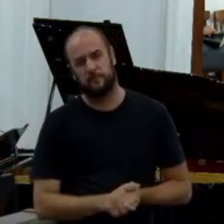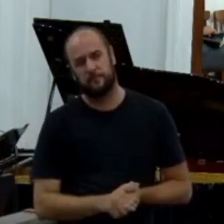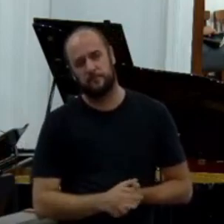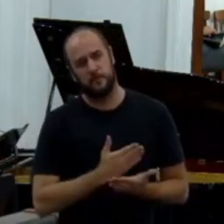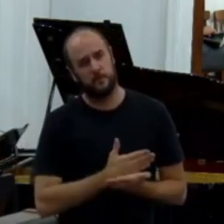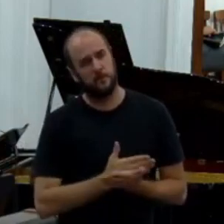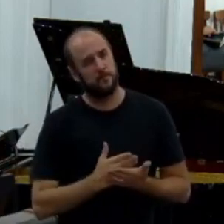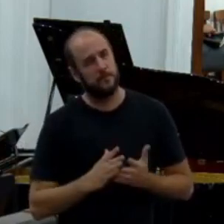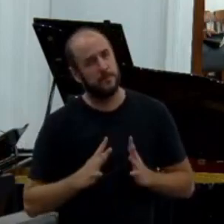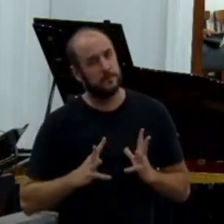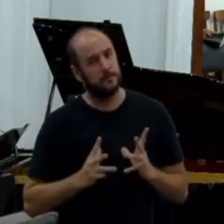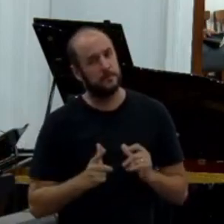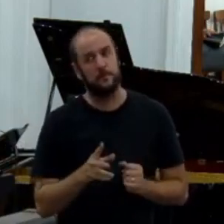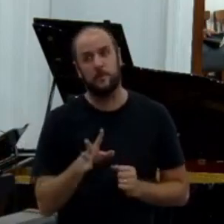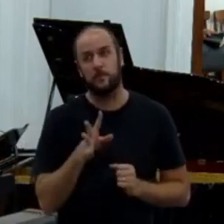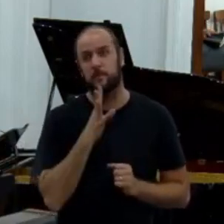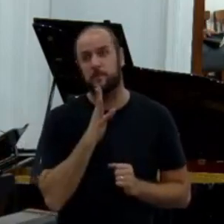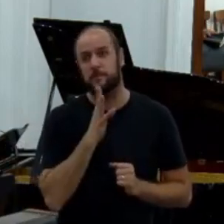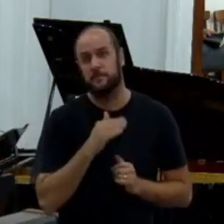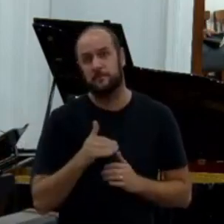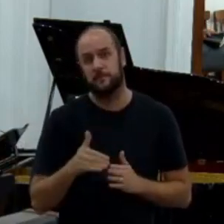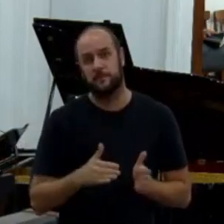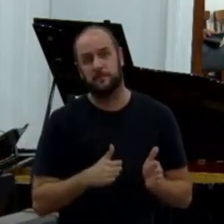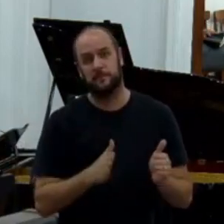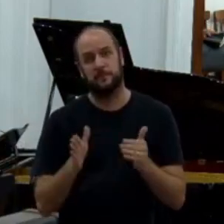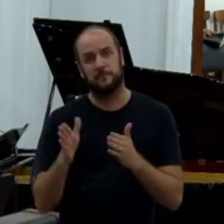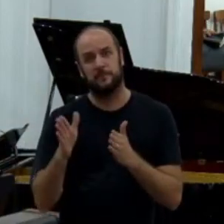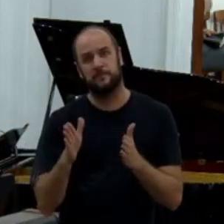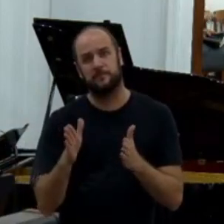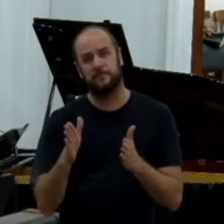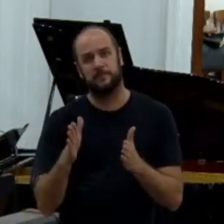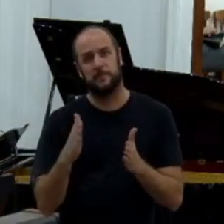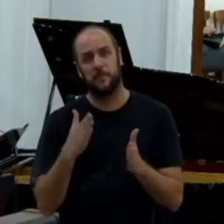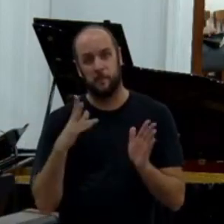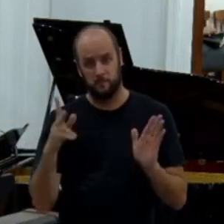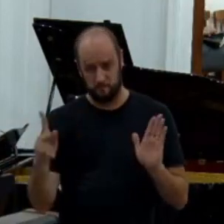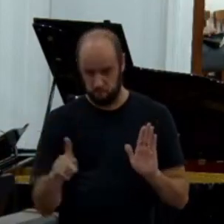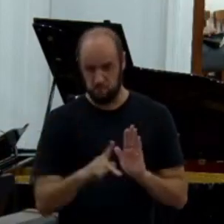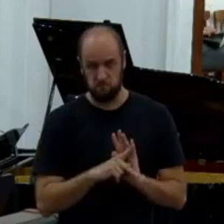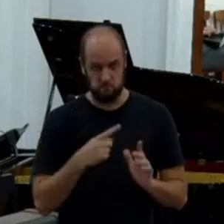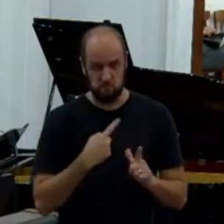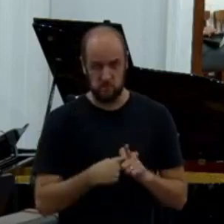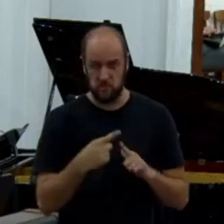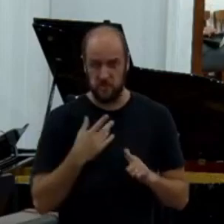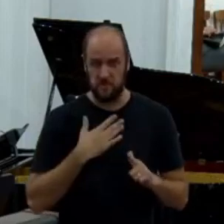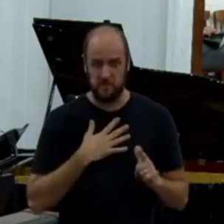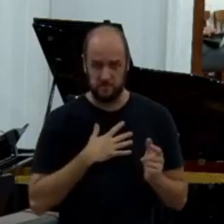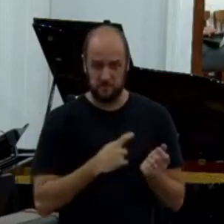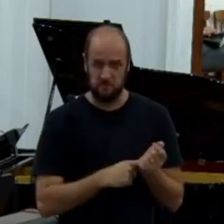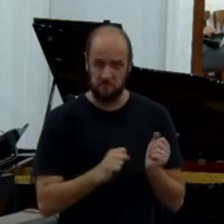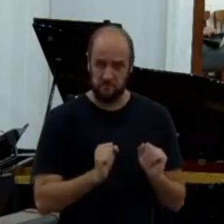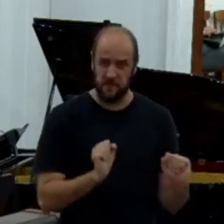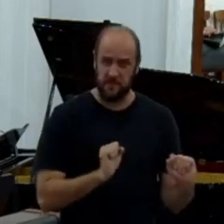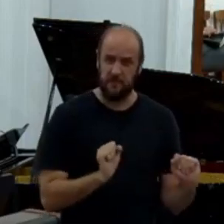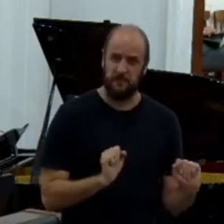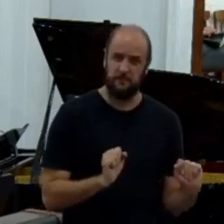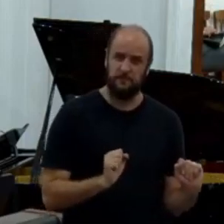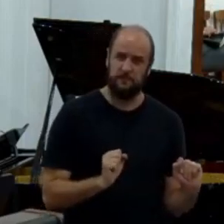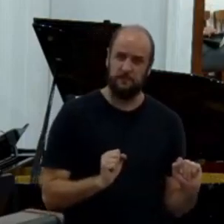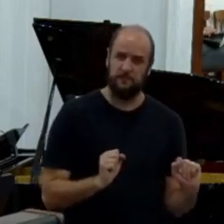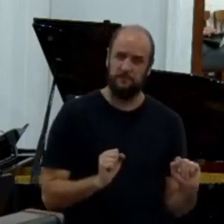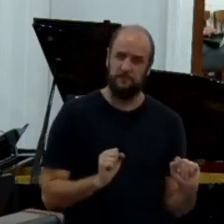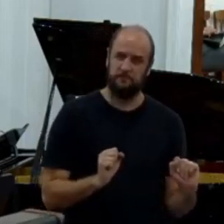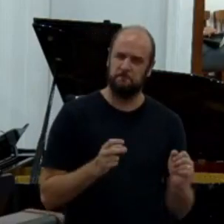início de tudo é reconhecer o caminho dos meus próprios problemas com a ira.